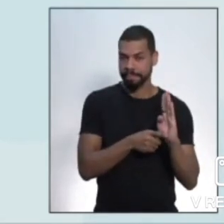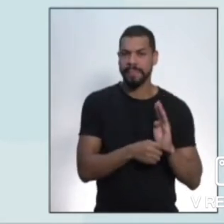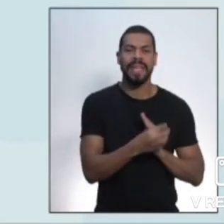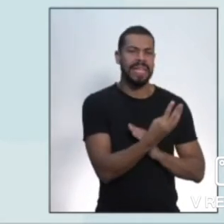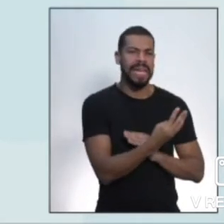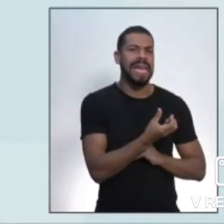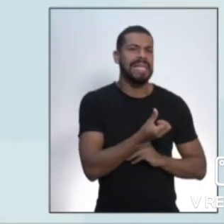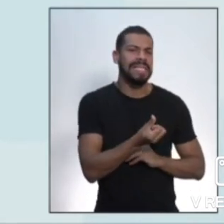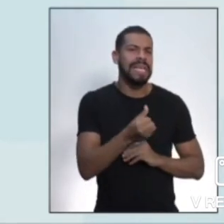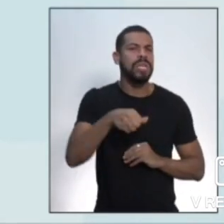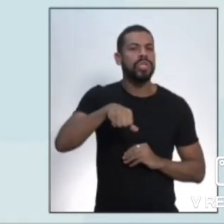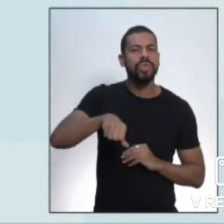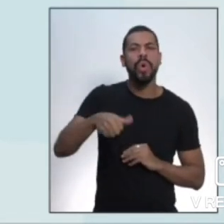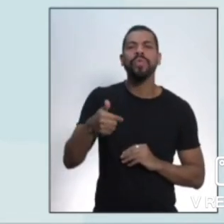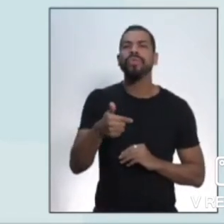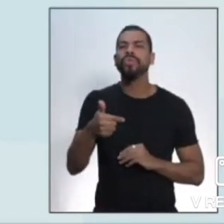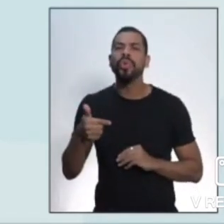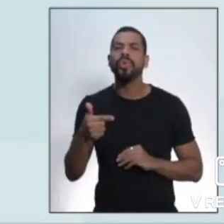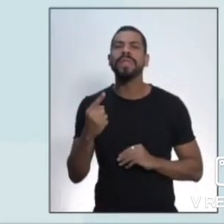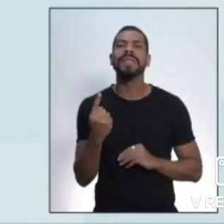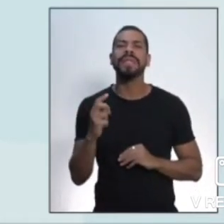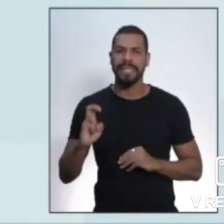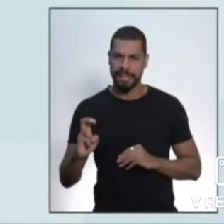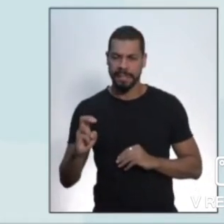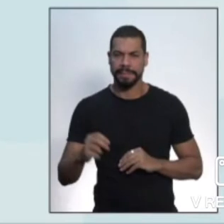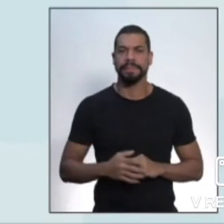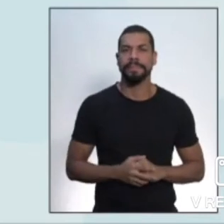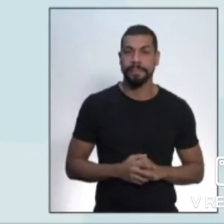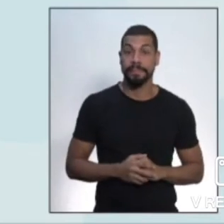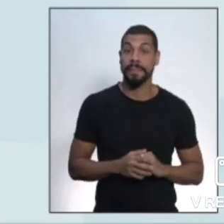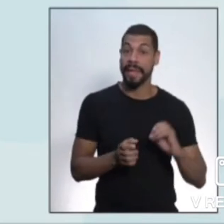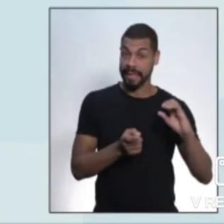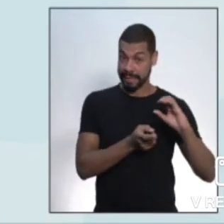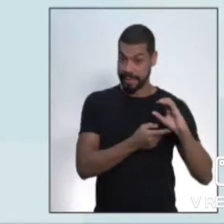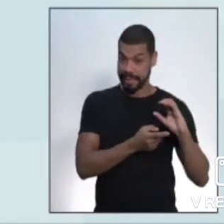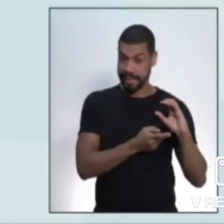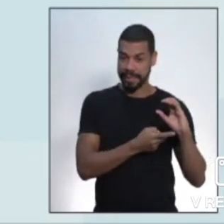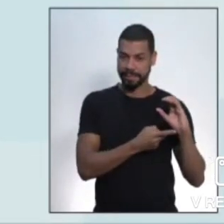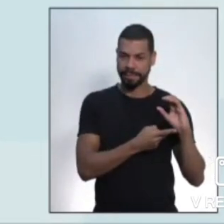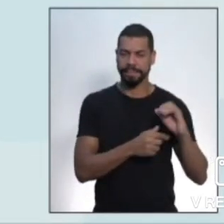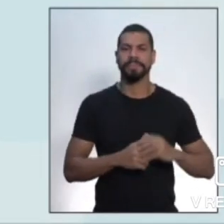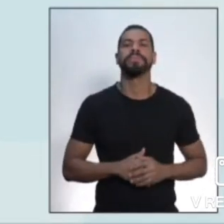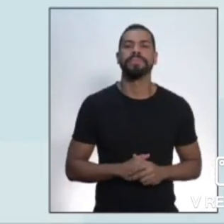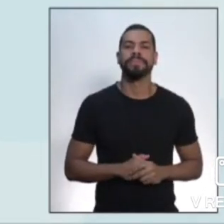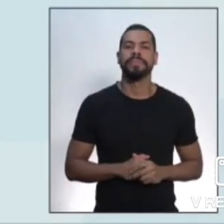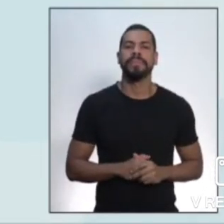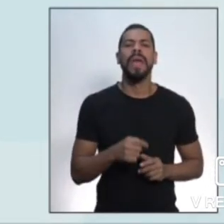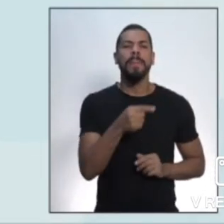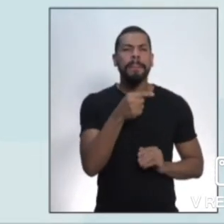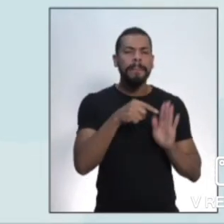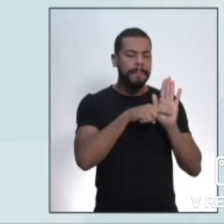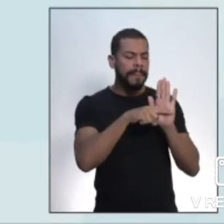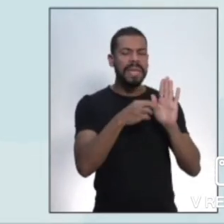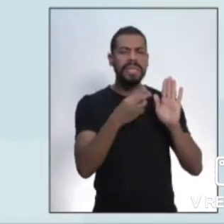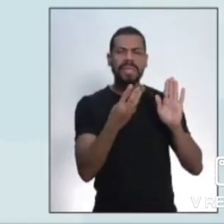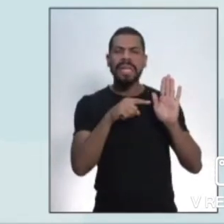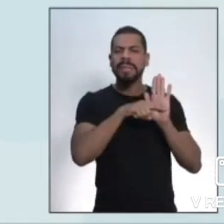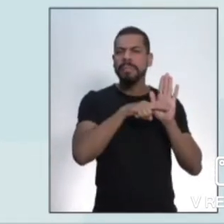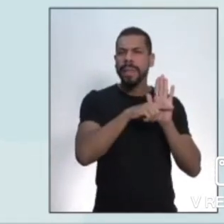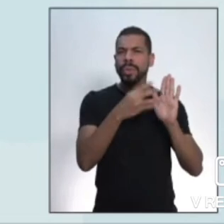3, 6, 9, 12 e 15. A terceira, a C, menos 3, menos